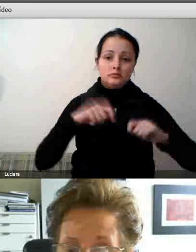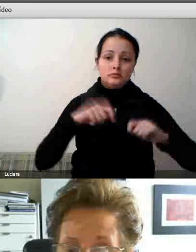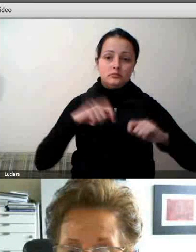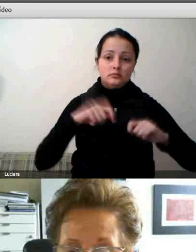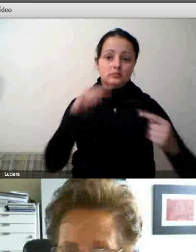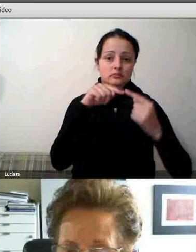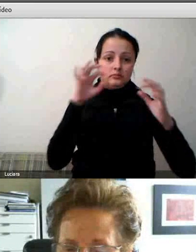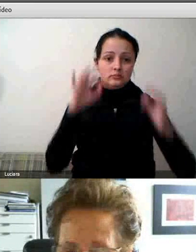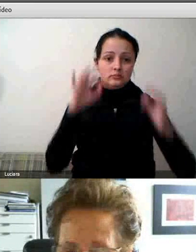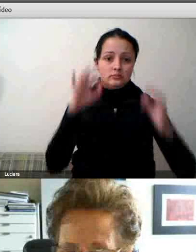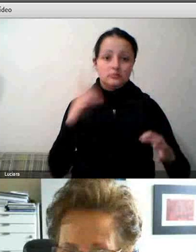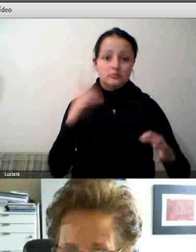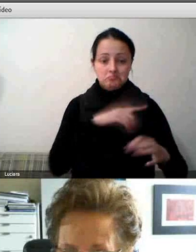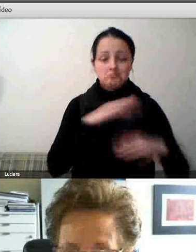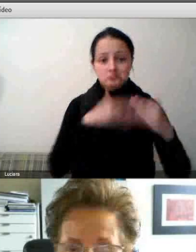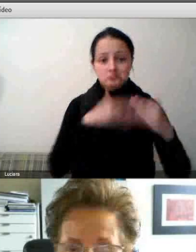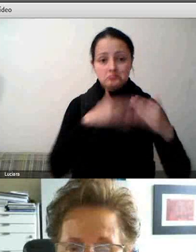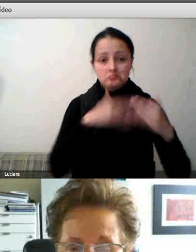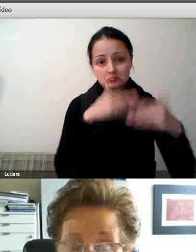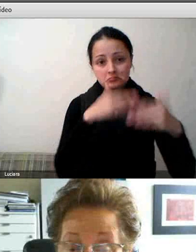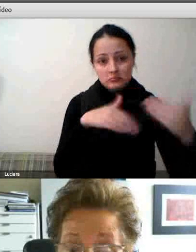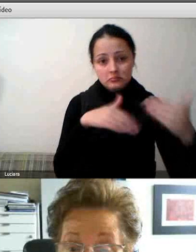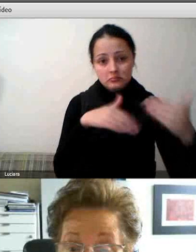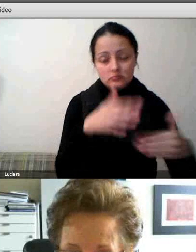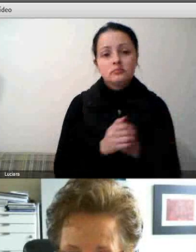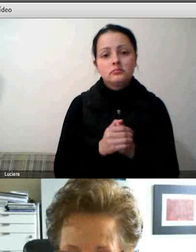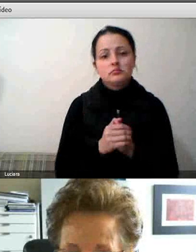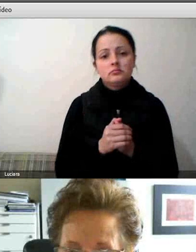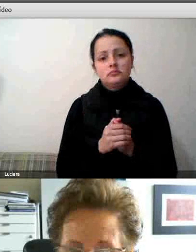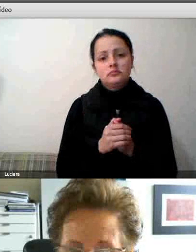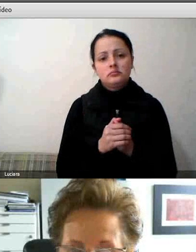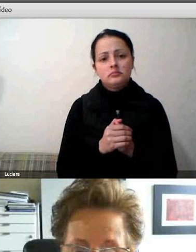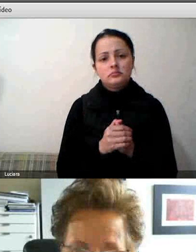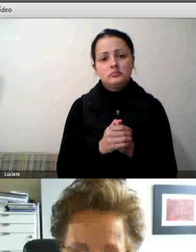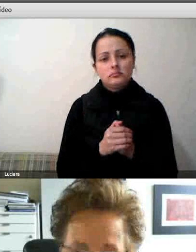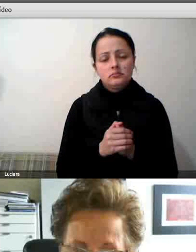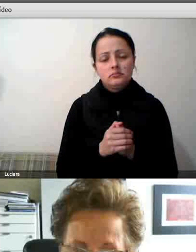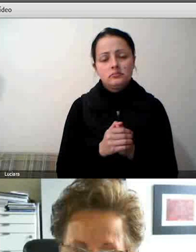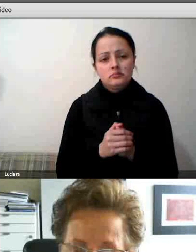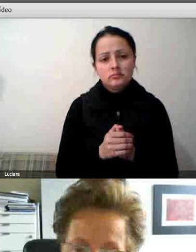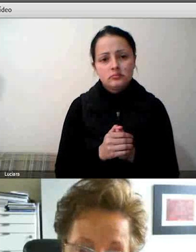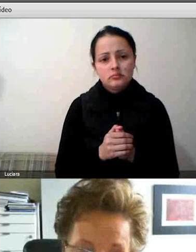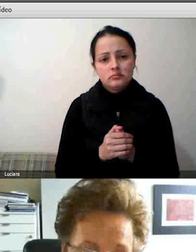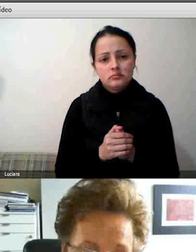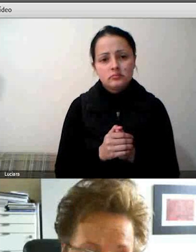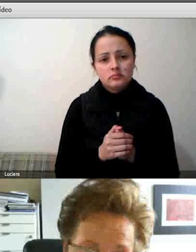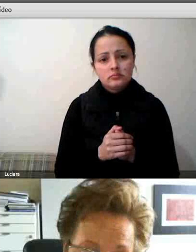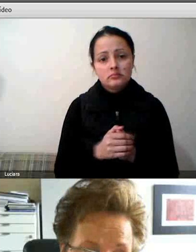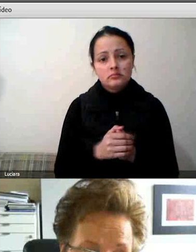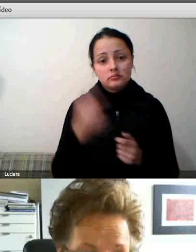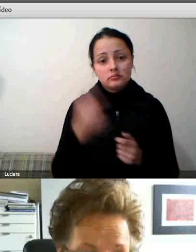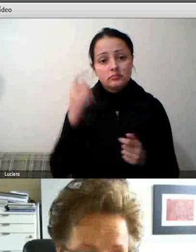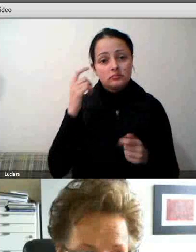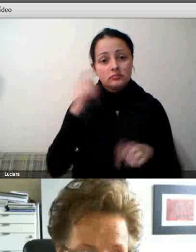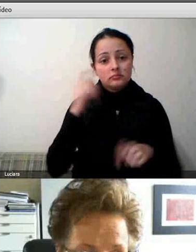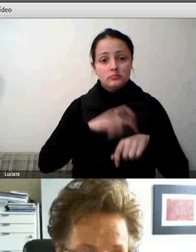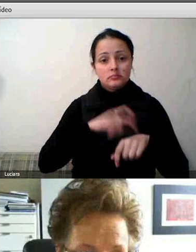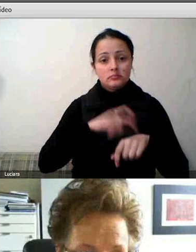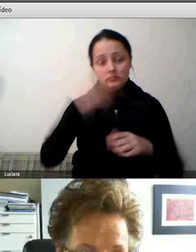Então não é um projeto de pesquisa. É um projeto de ensino. E a grande diferença da gente botar na cultura digital é